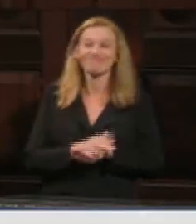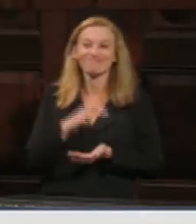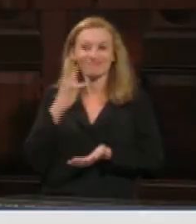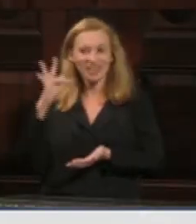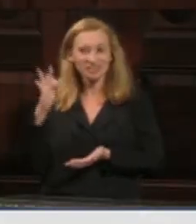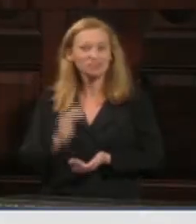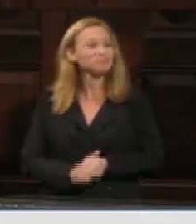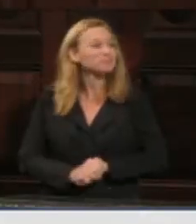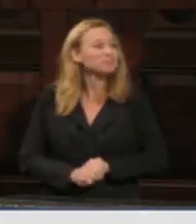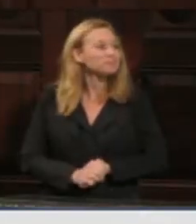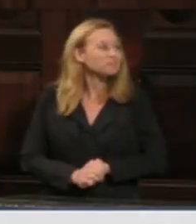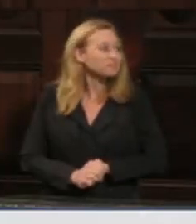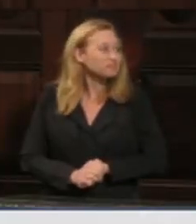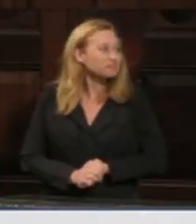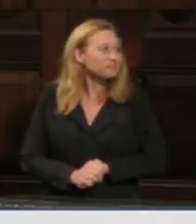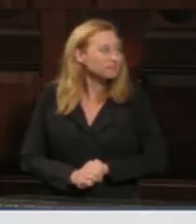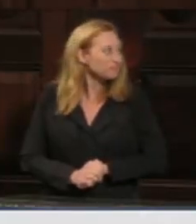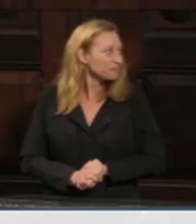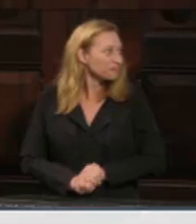breve.